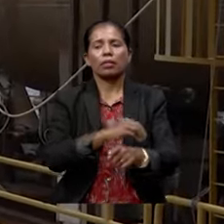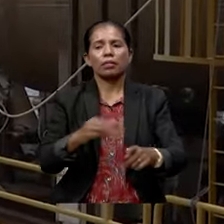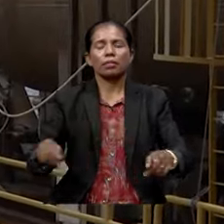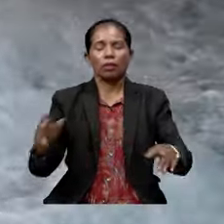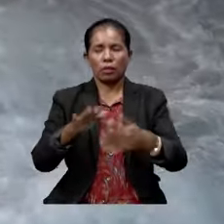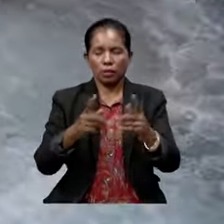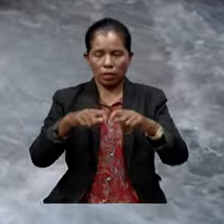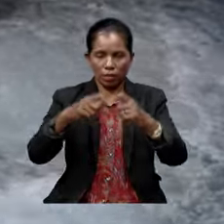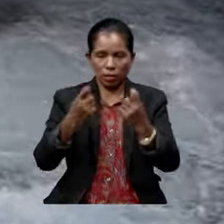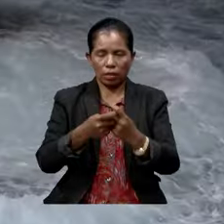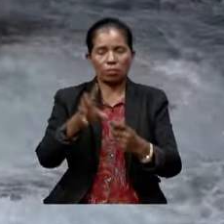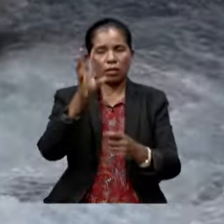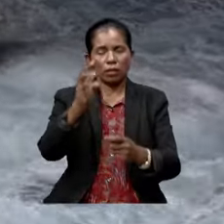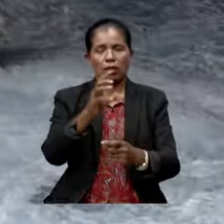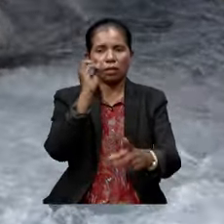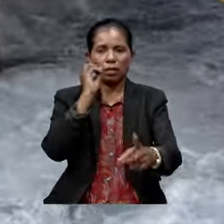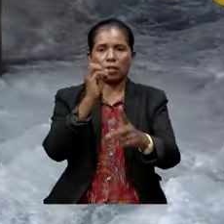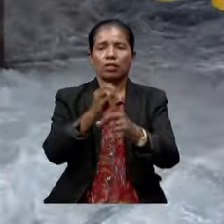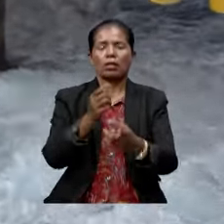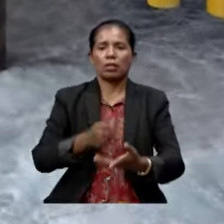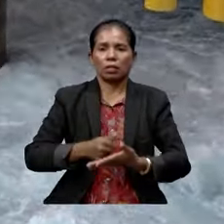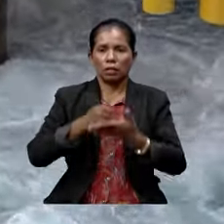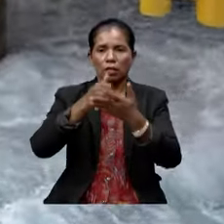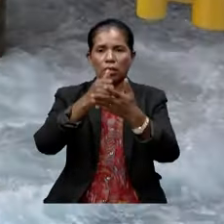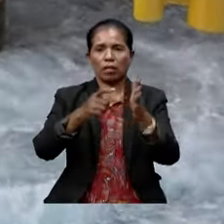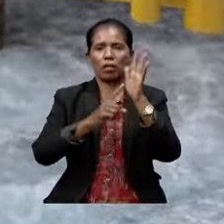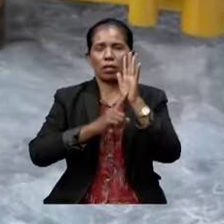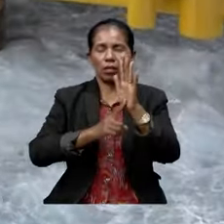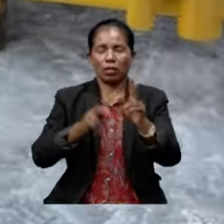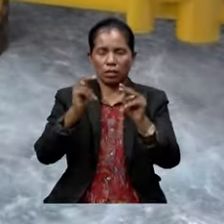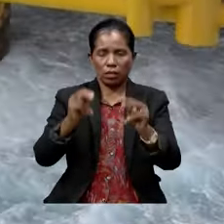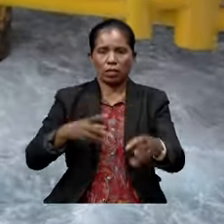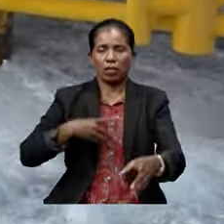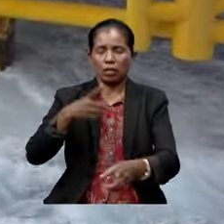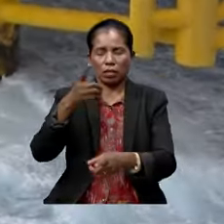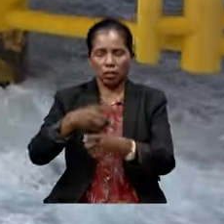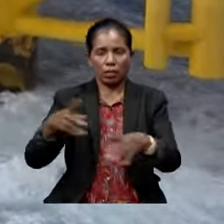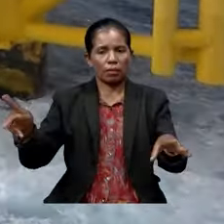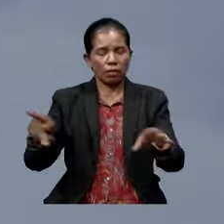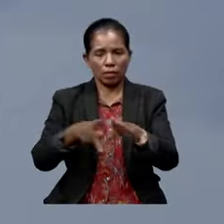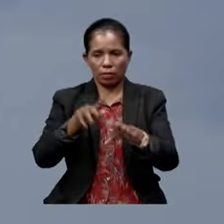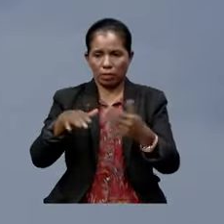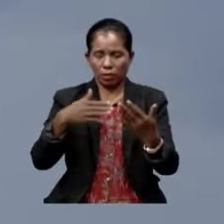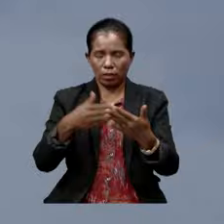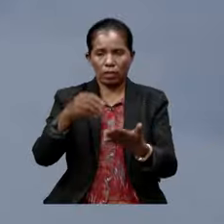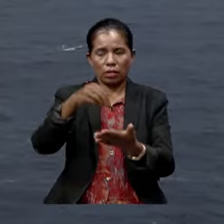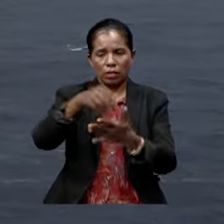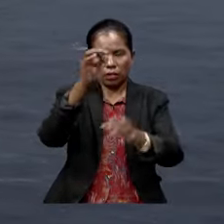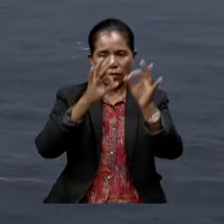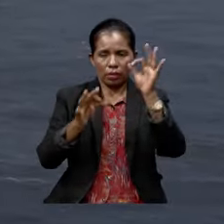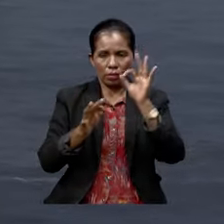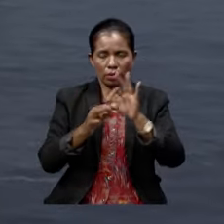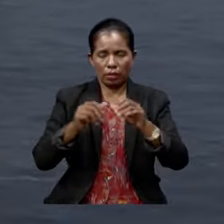ho tipo ne nebe ho objetivo ato facilita transferência e interesse no direito participativo sira ho de garante